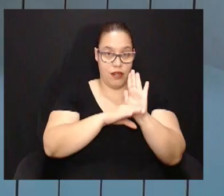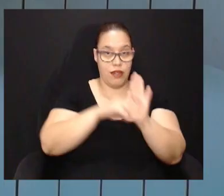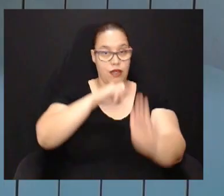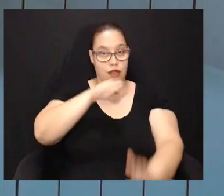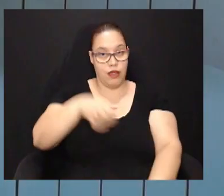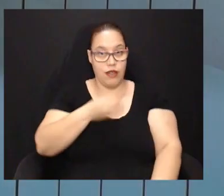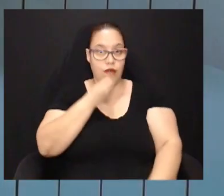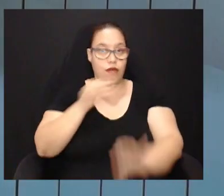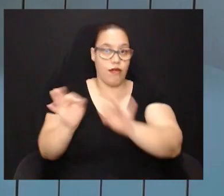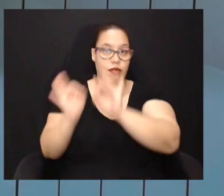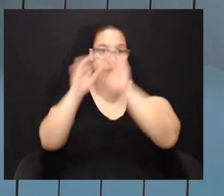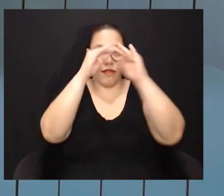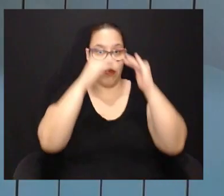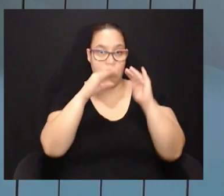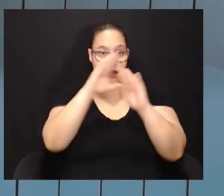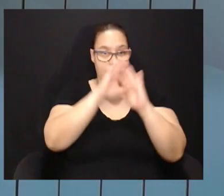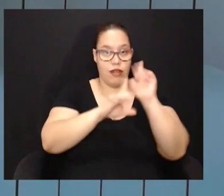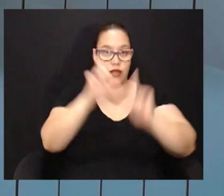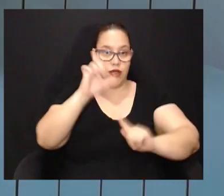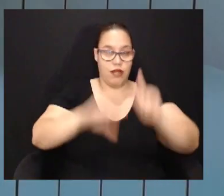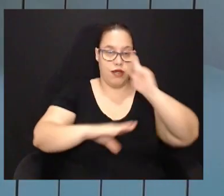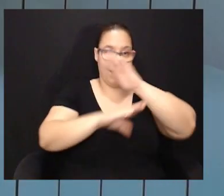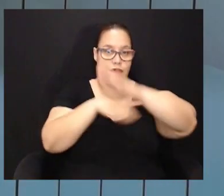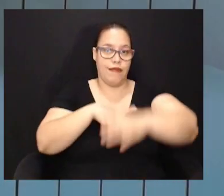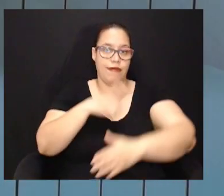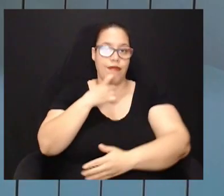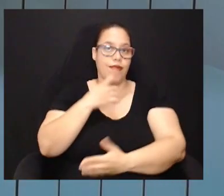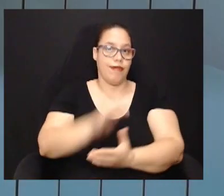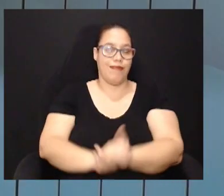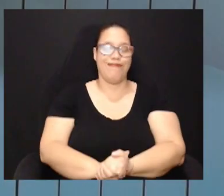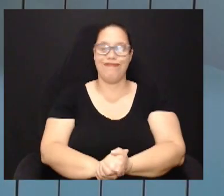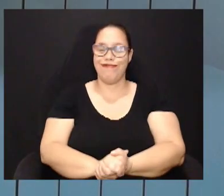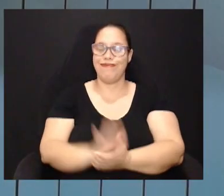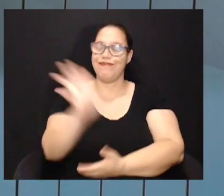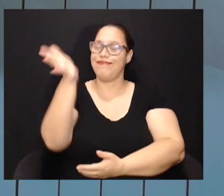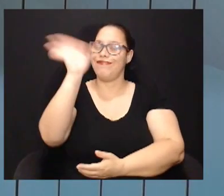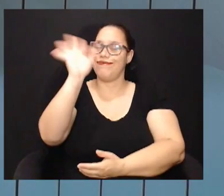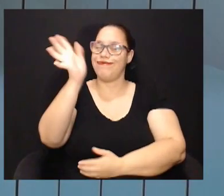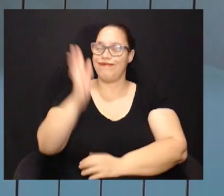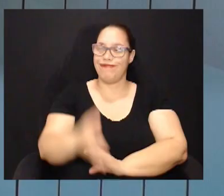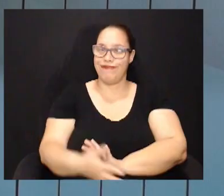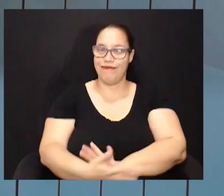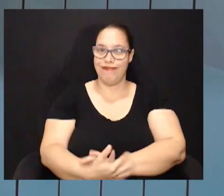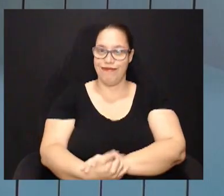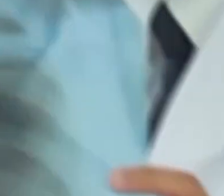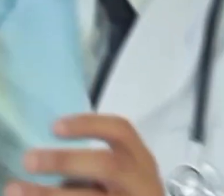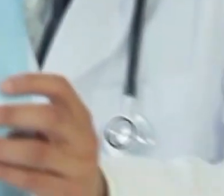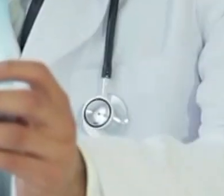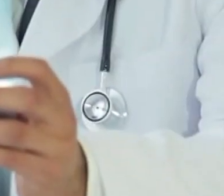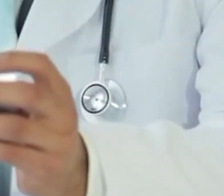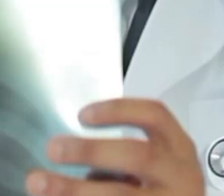continue aproveitando e assistindo à programação da TV Câmara Campinas. Até mais!